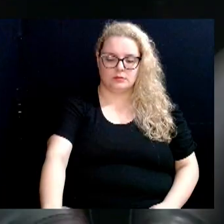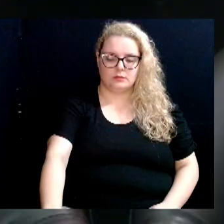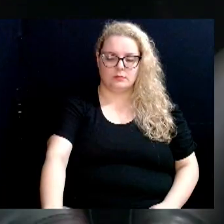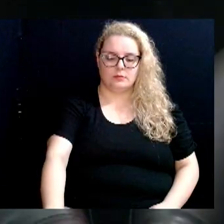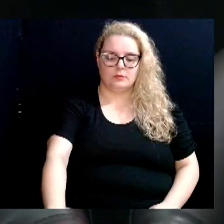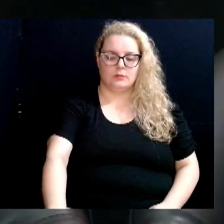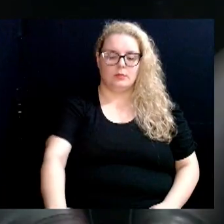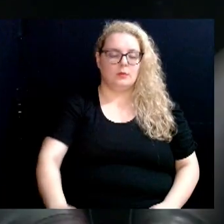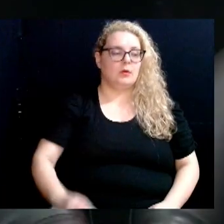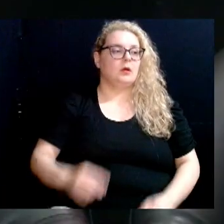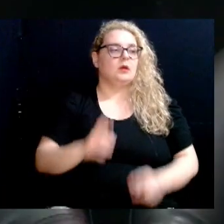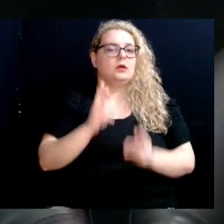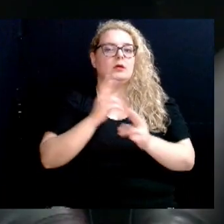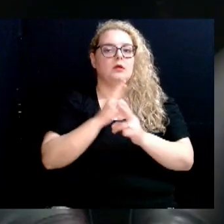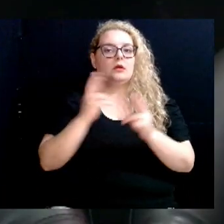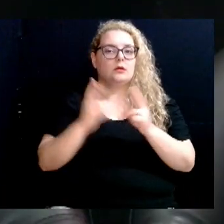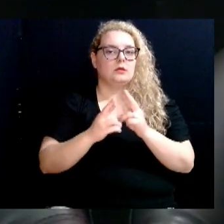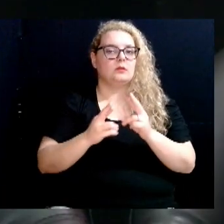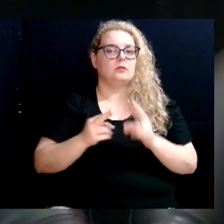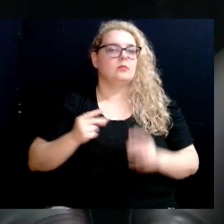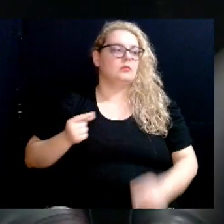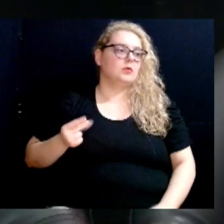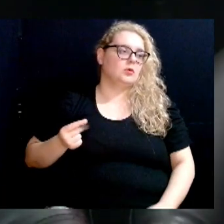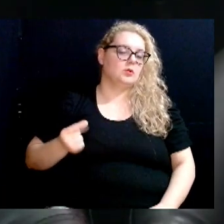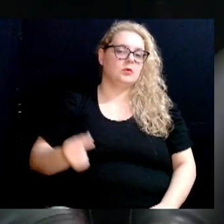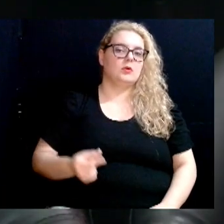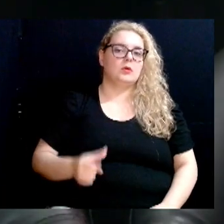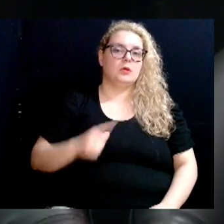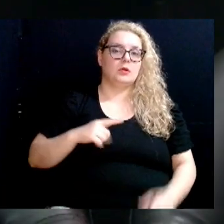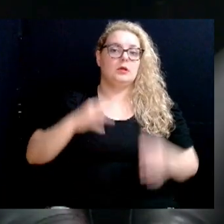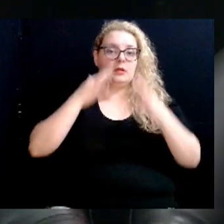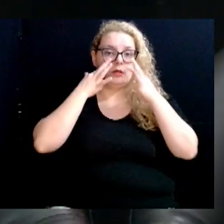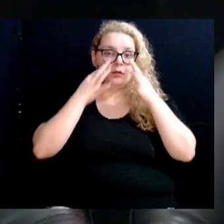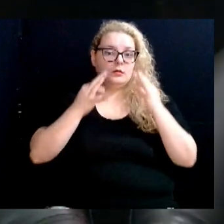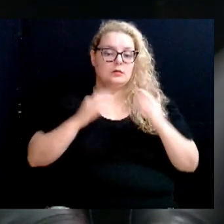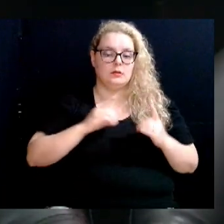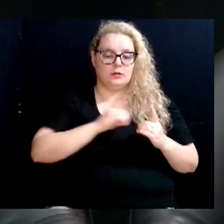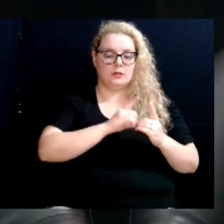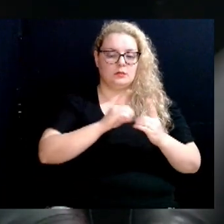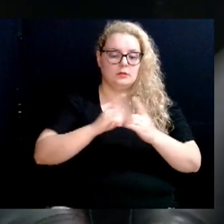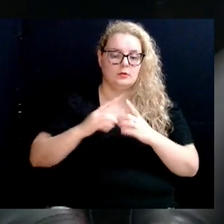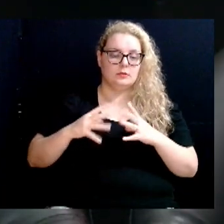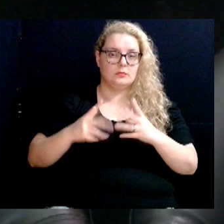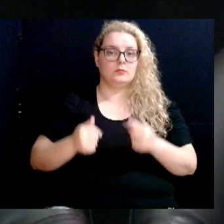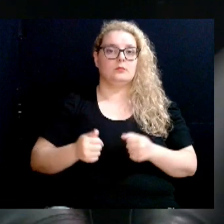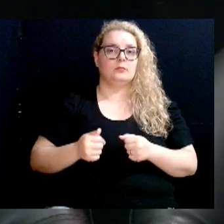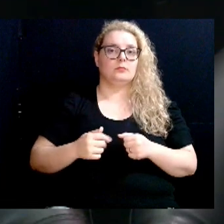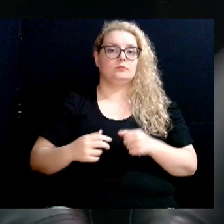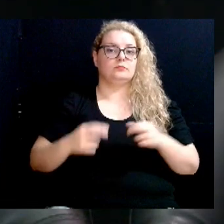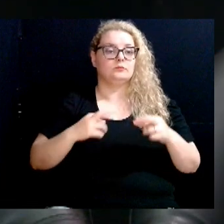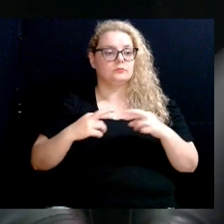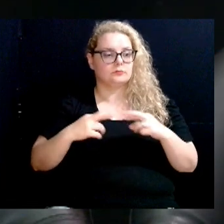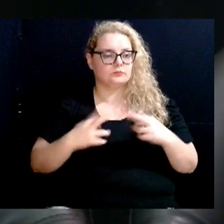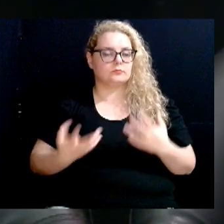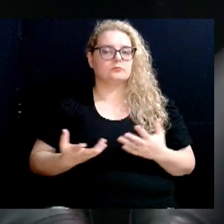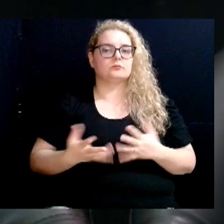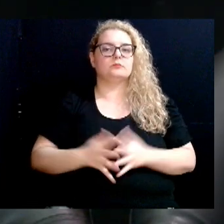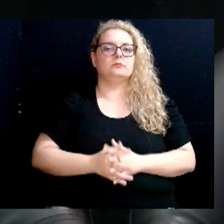longos, né? Por isso que a gente tem que dar essa atenção especial. Reservar um momento na agenda,